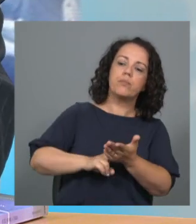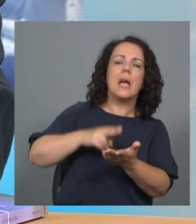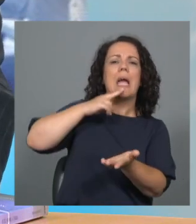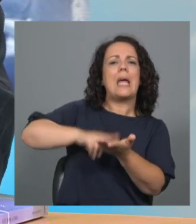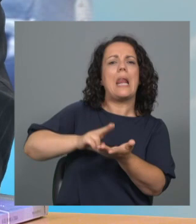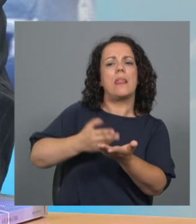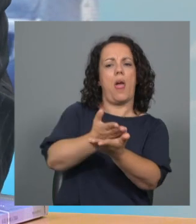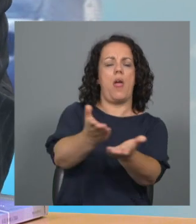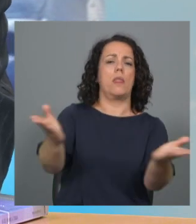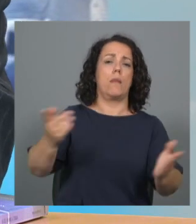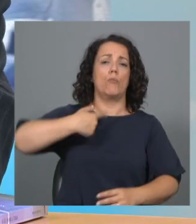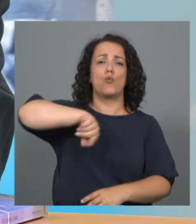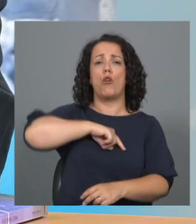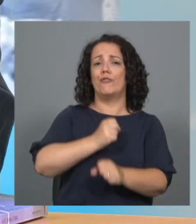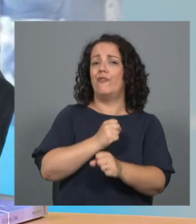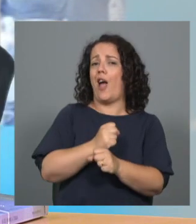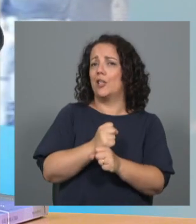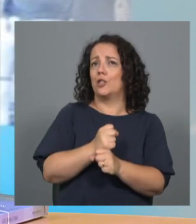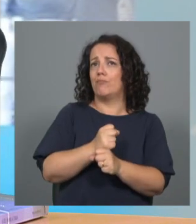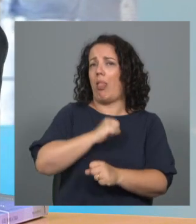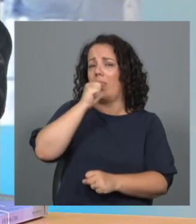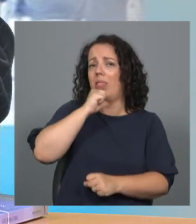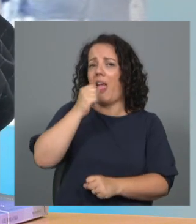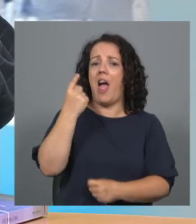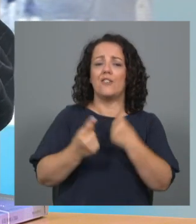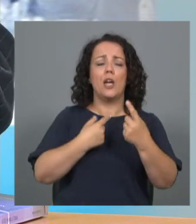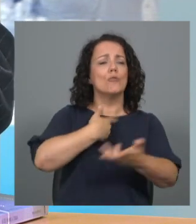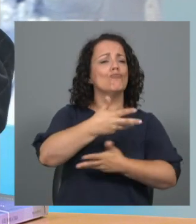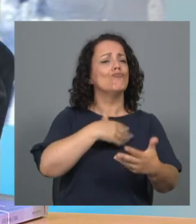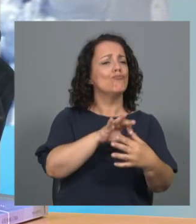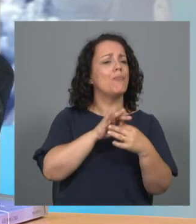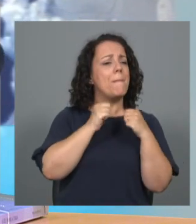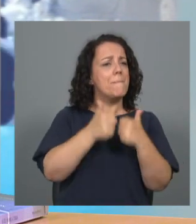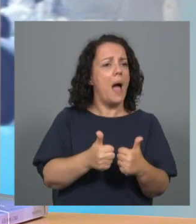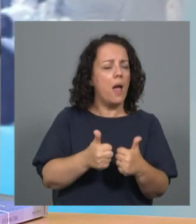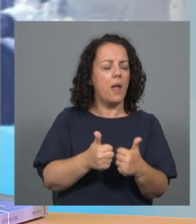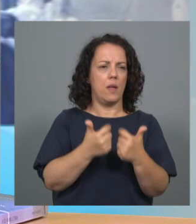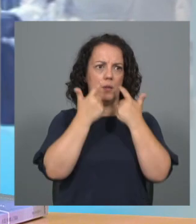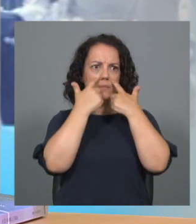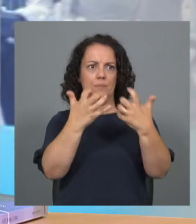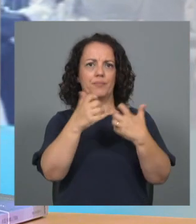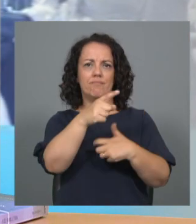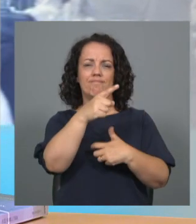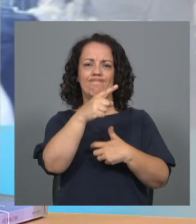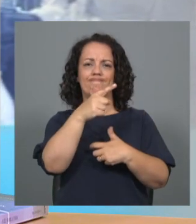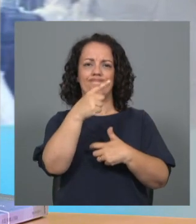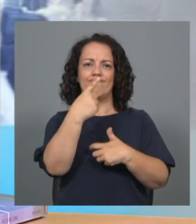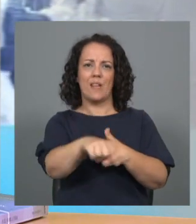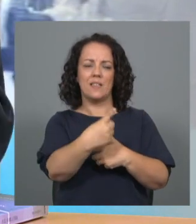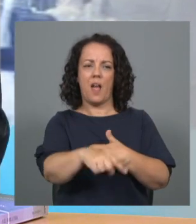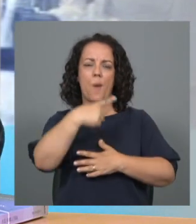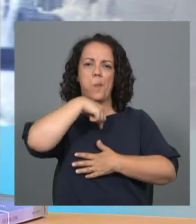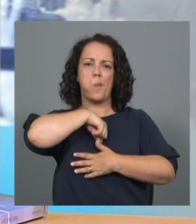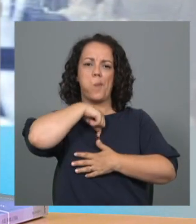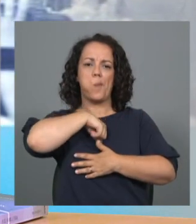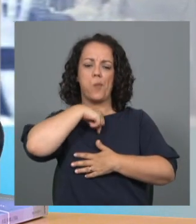também fazemos, tanta gente, as pessoas, muitas vezes, lhes damos tão bem sinais que carregam, que levam para elas aquilo que somos